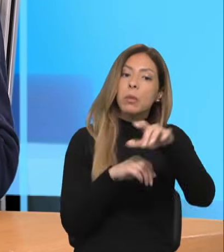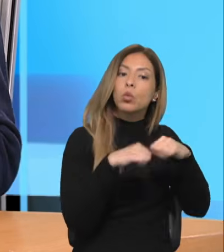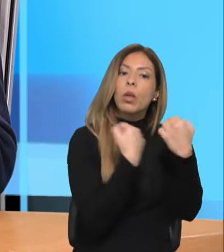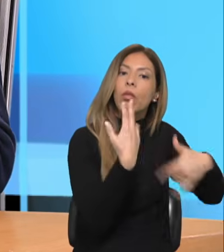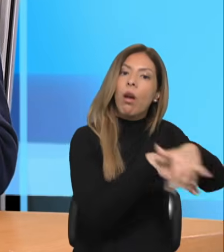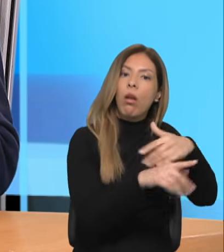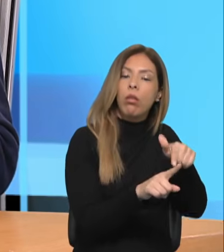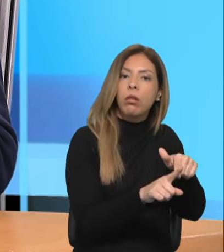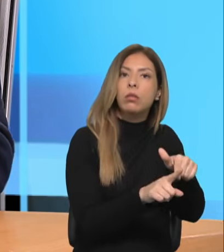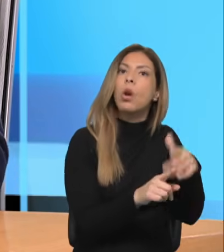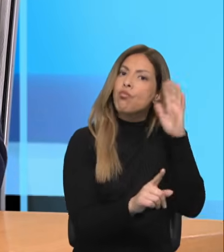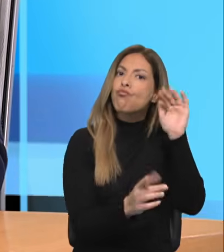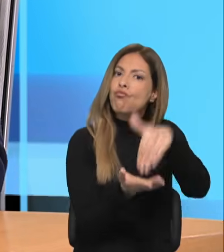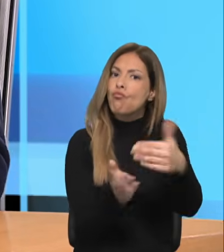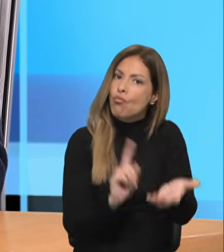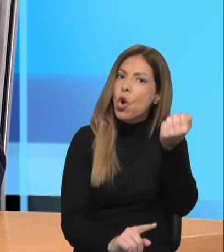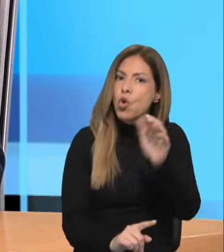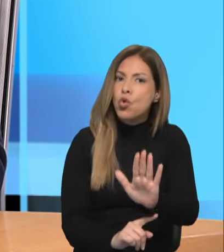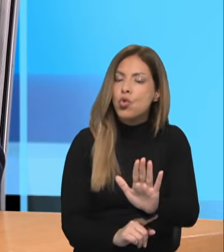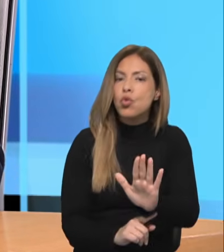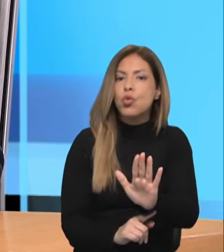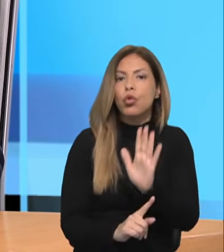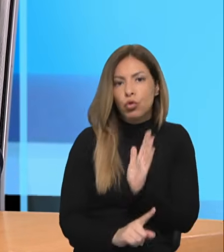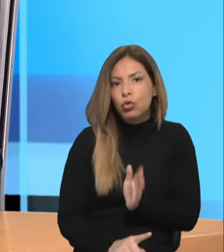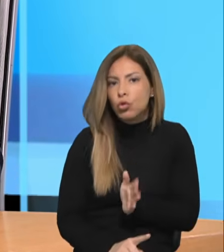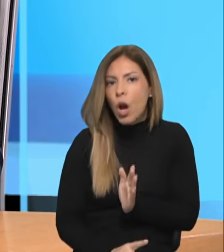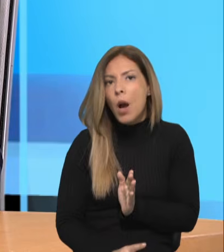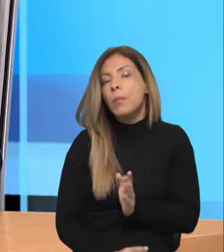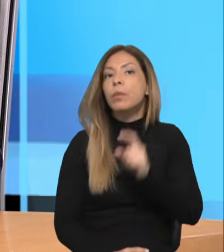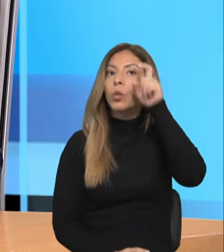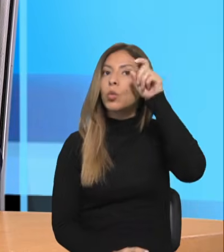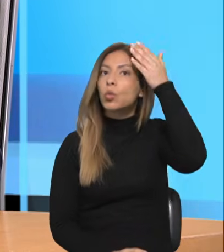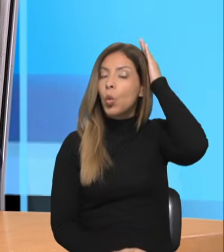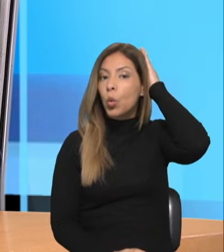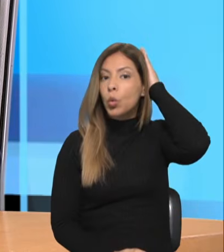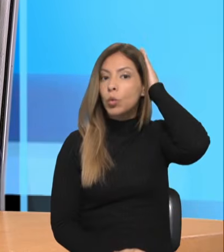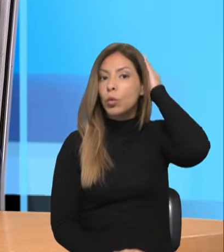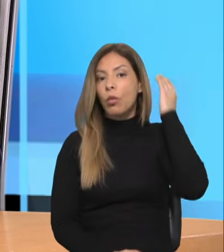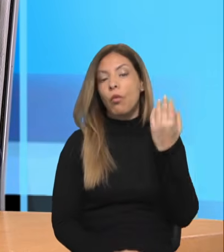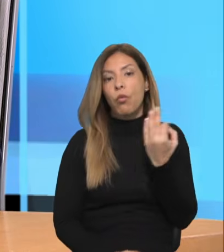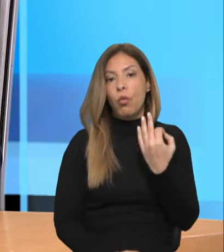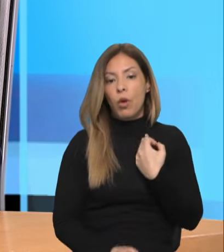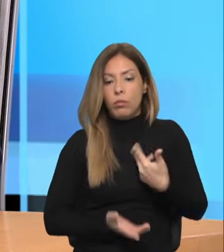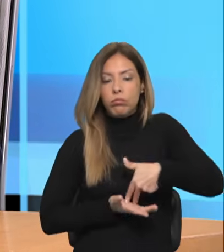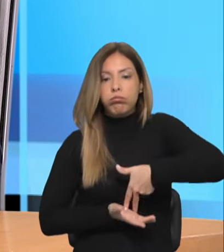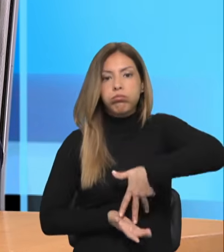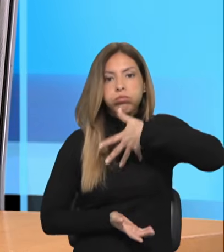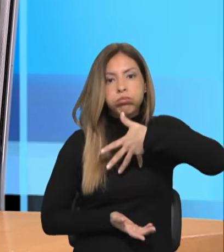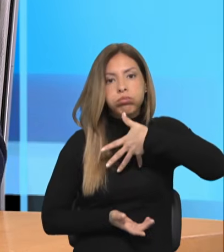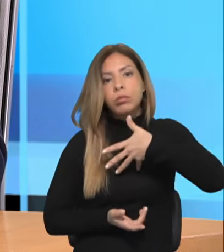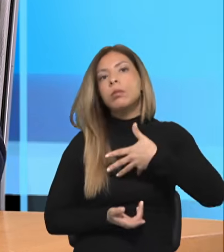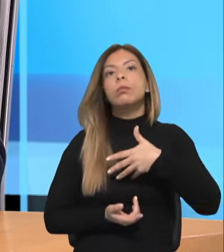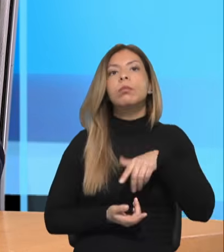Já houve resultados, porque António José Seguro, depois de ter falado sobre a necessidade de, na